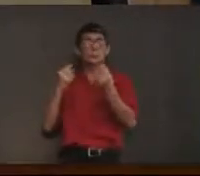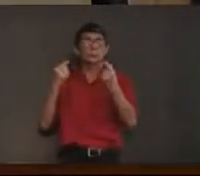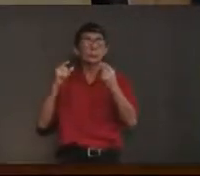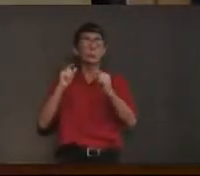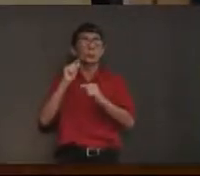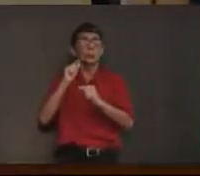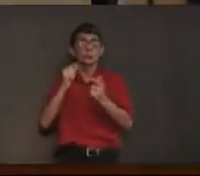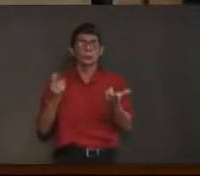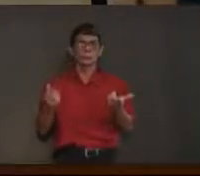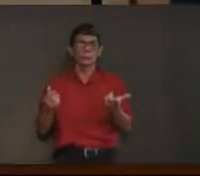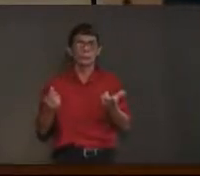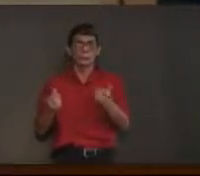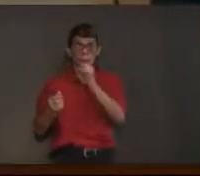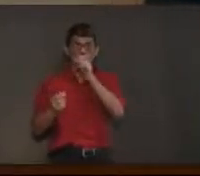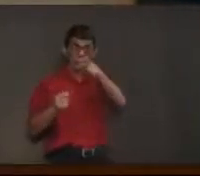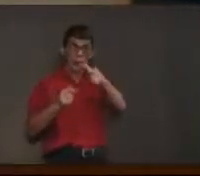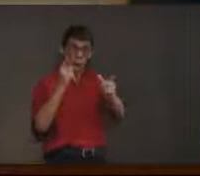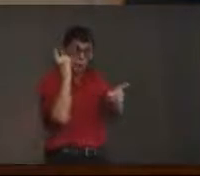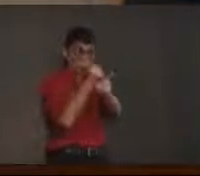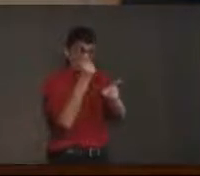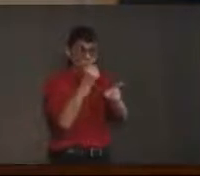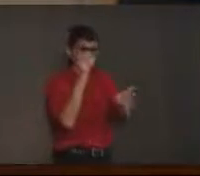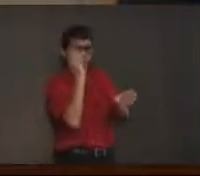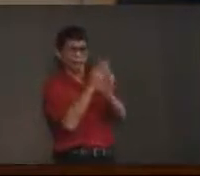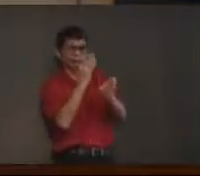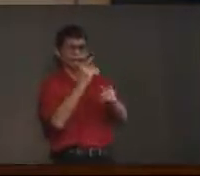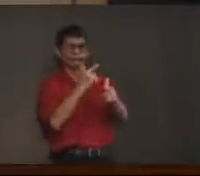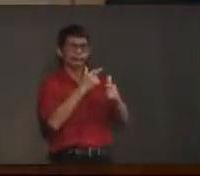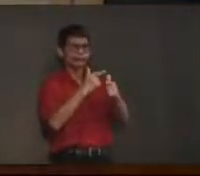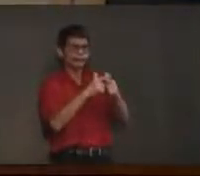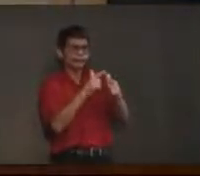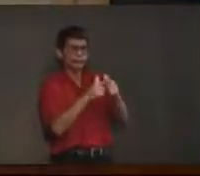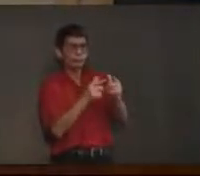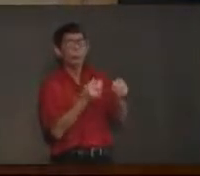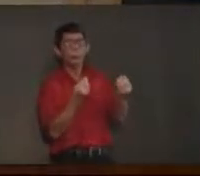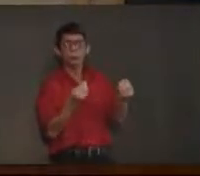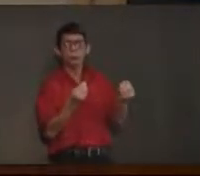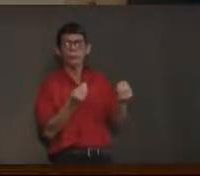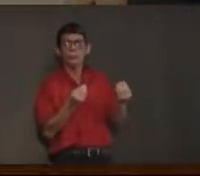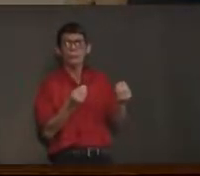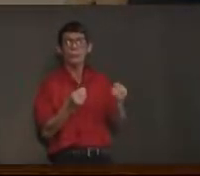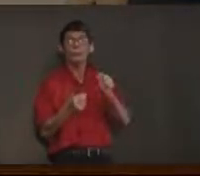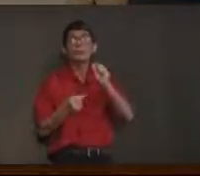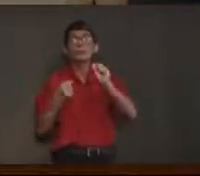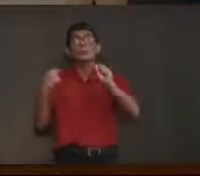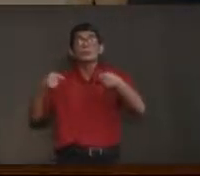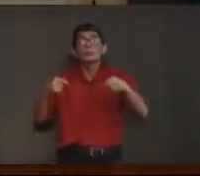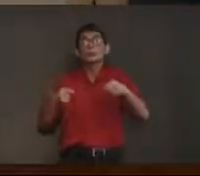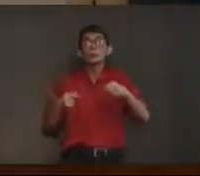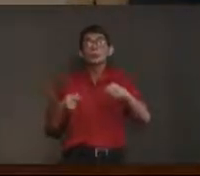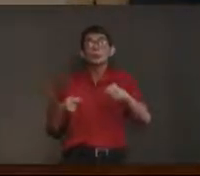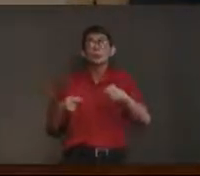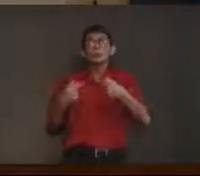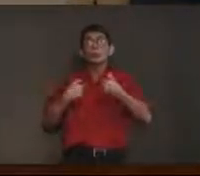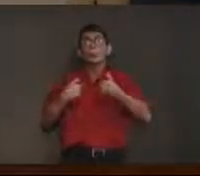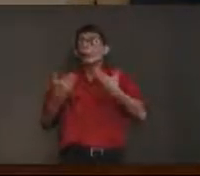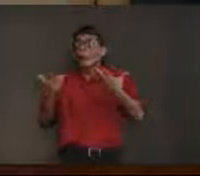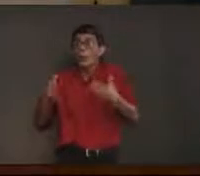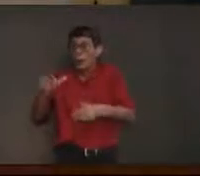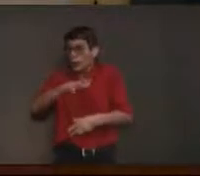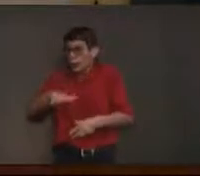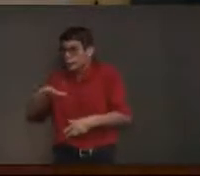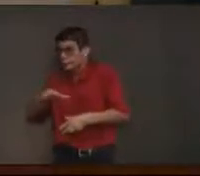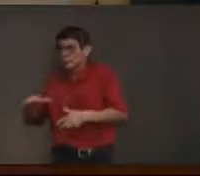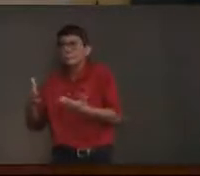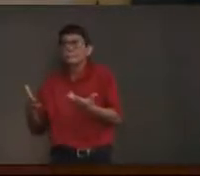primeira pergunta quando você tá resolvendo um problema desse dia de p é selecionar o mundo em que você vai tentar